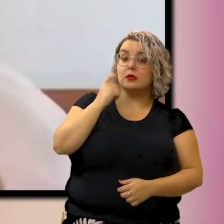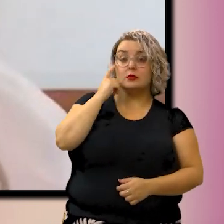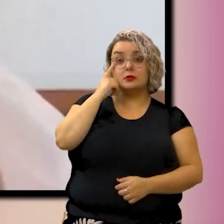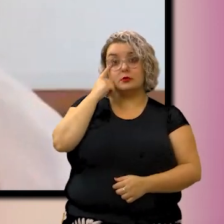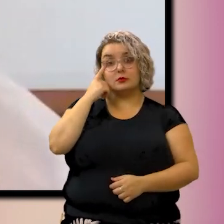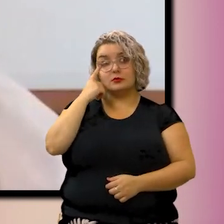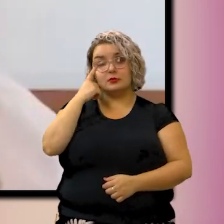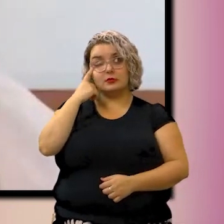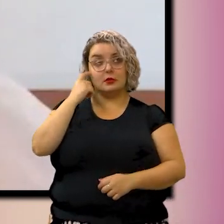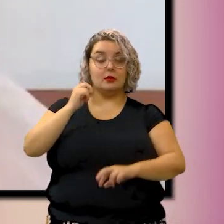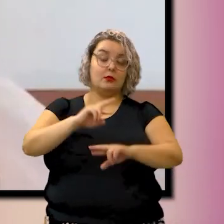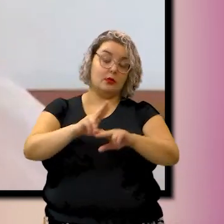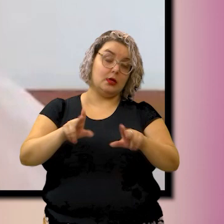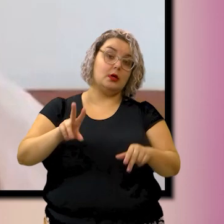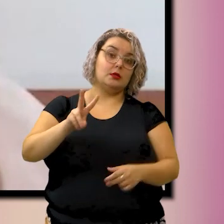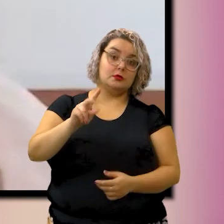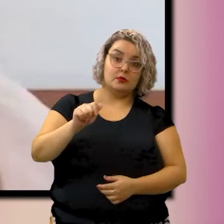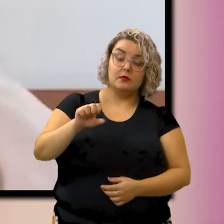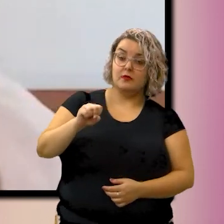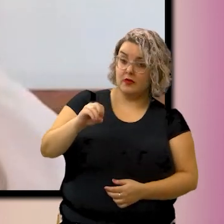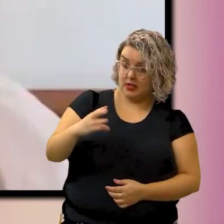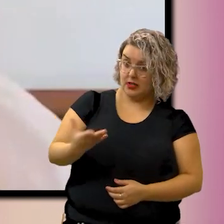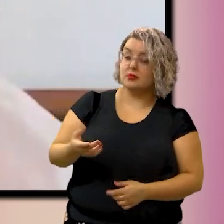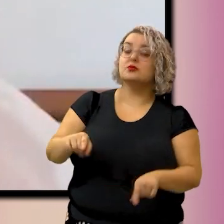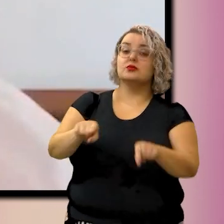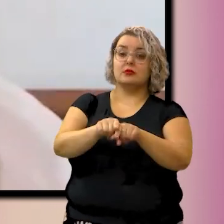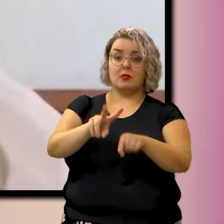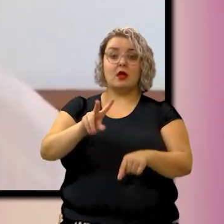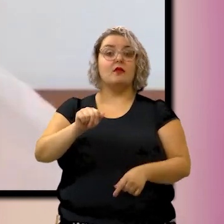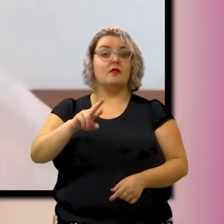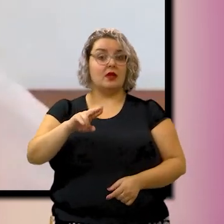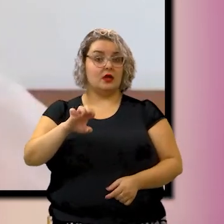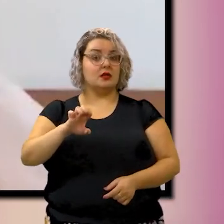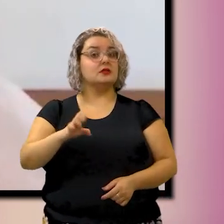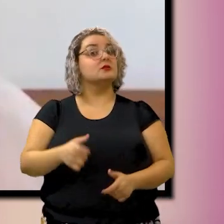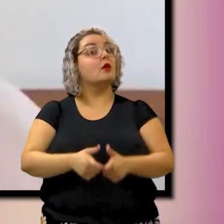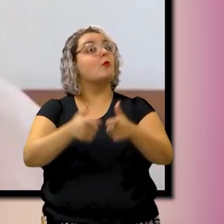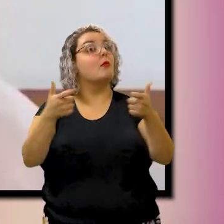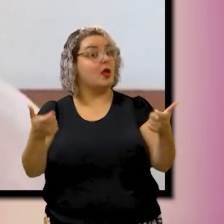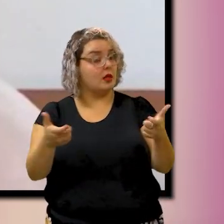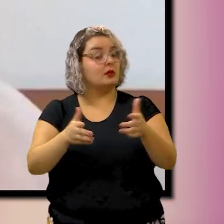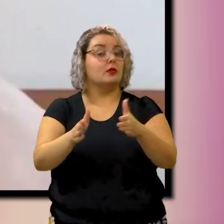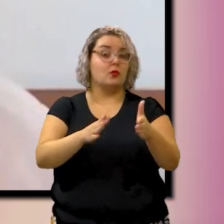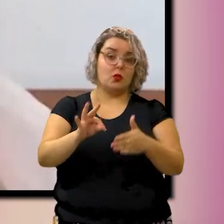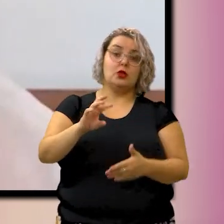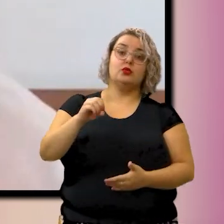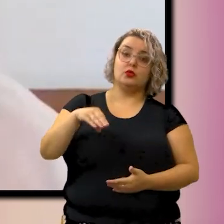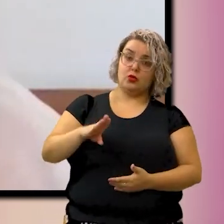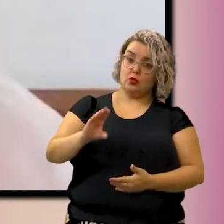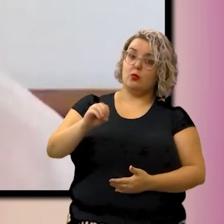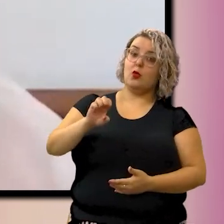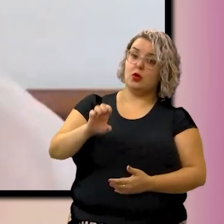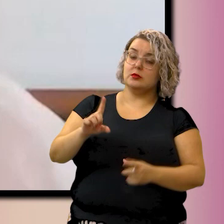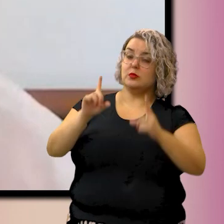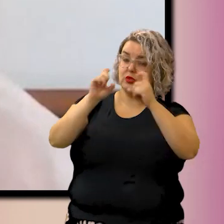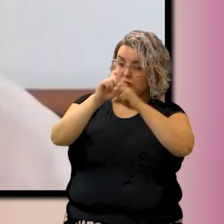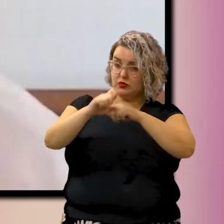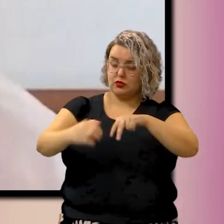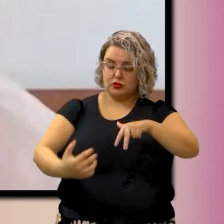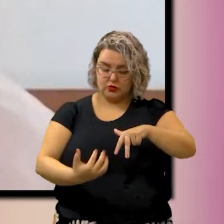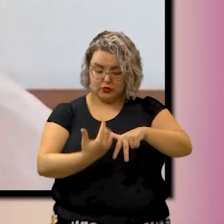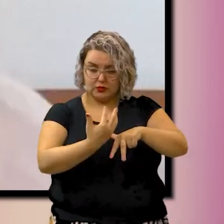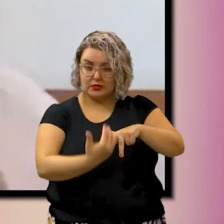A quantidade de vasos que a gente vê, né, e das varizes, isso também pode aumentar na trombose, por causa da dificuldade